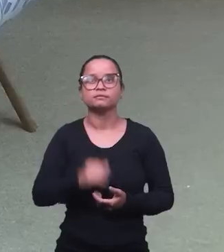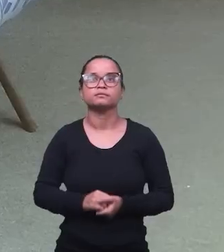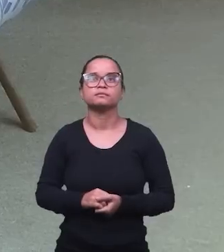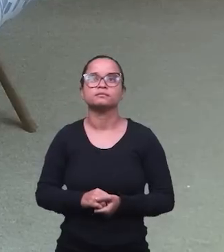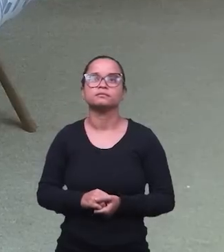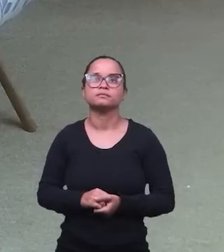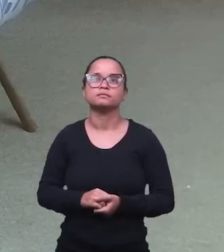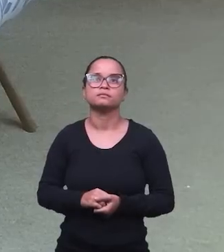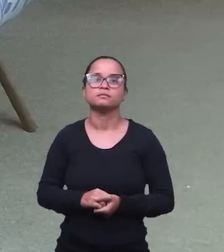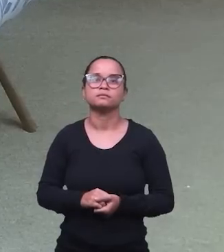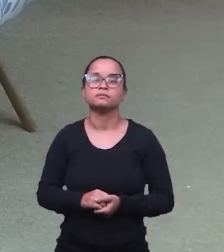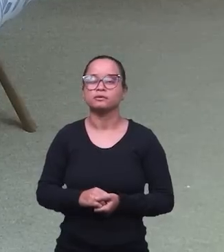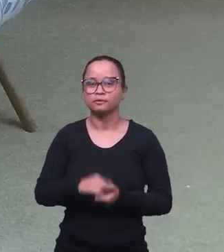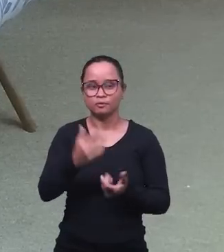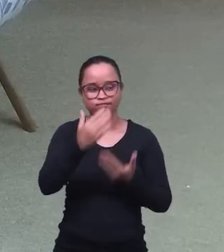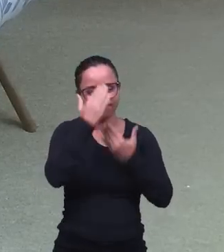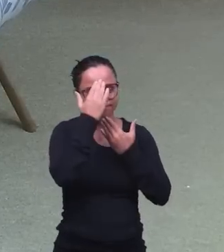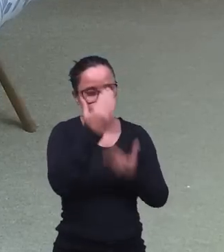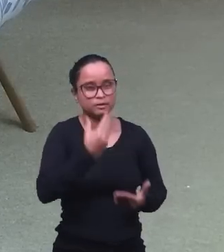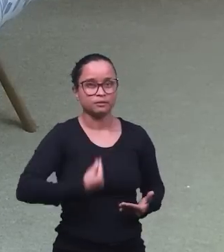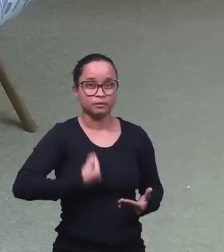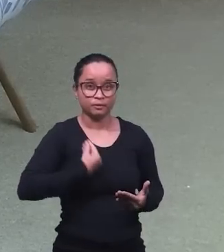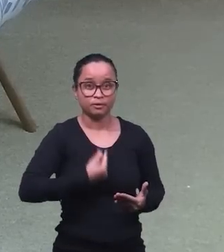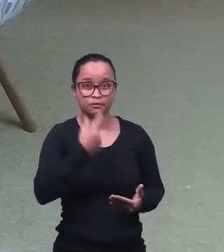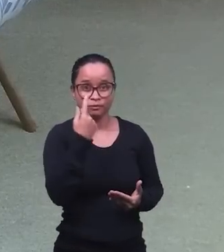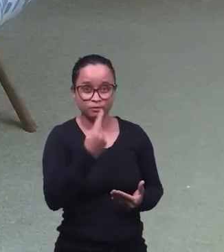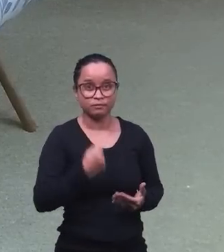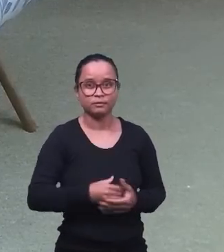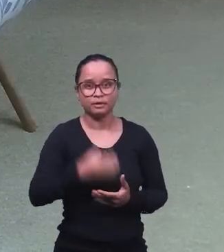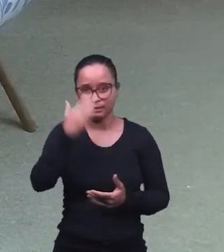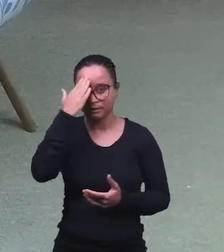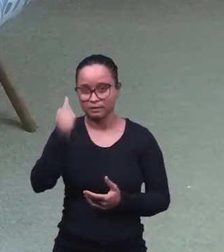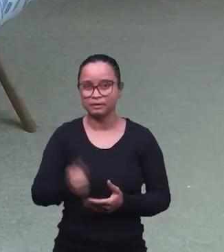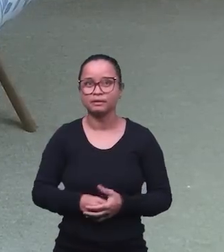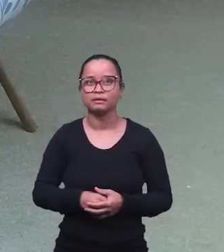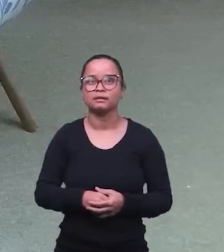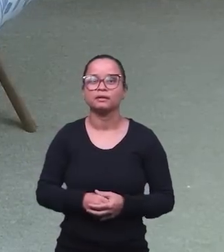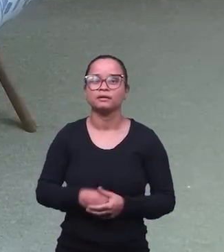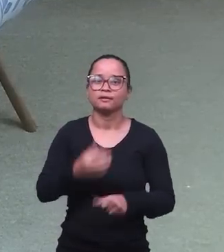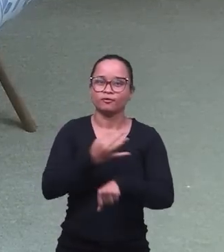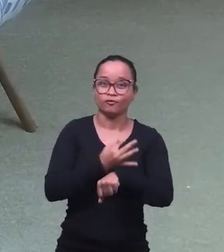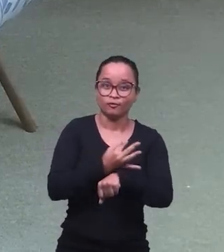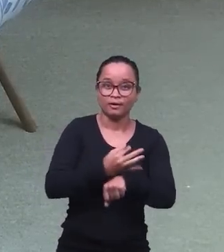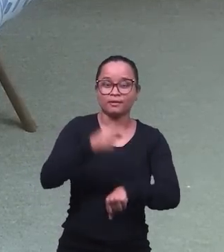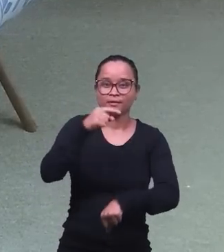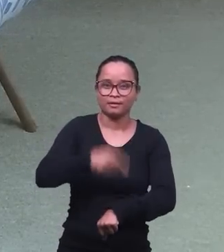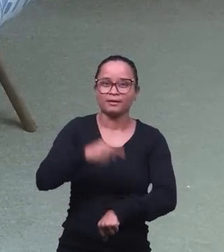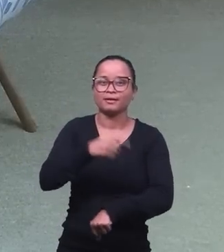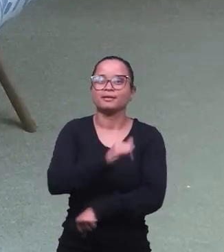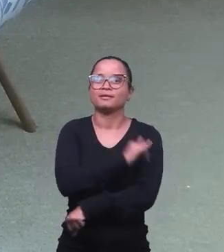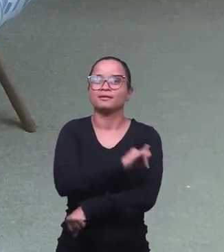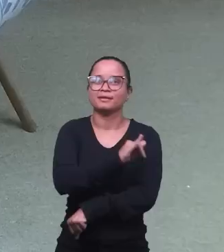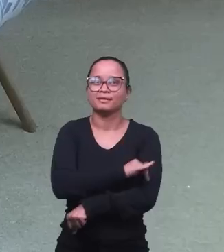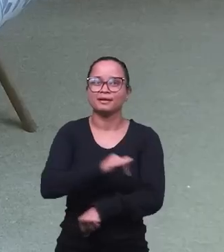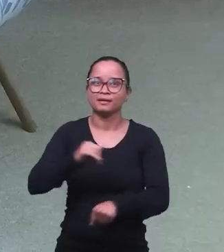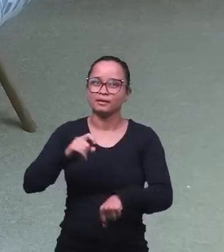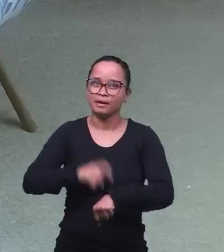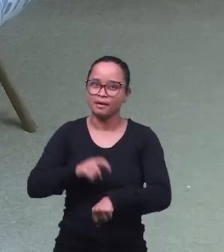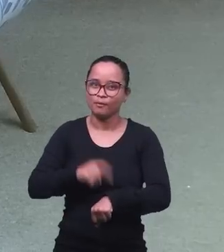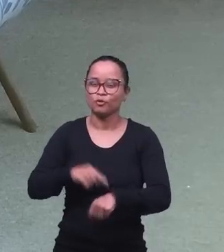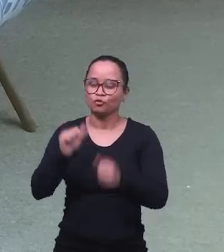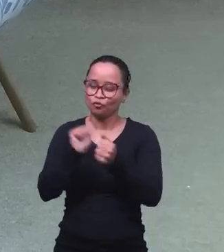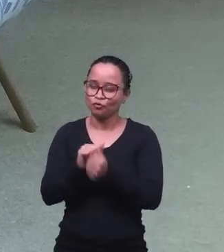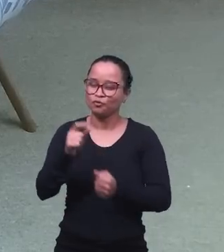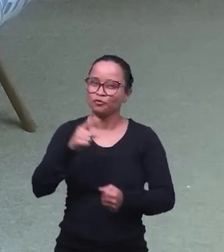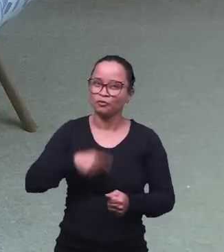Né? Muito bem, meu companheiro, muito obrigado pela sua presença. Amém, pastor. Sei que você está de férias Amém. aqui no Rio de Janeiro, está com o tempo para estar conosco aqui.